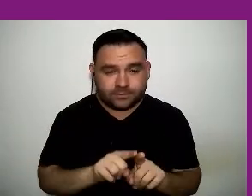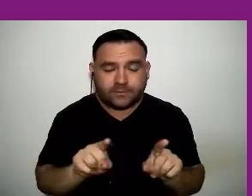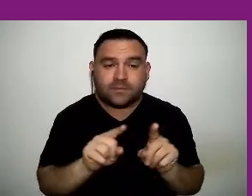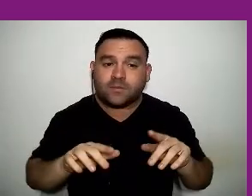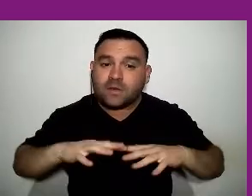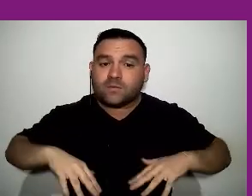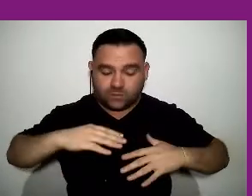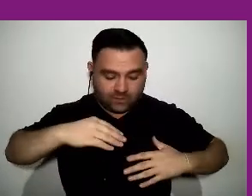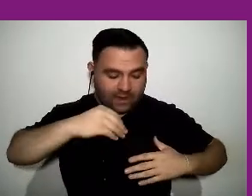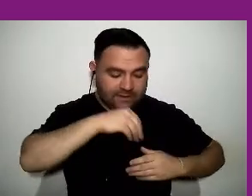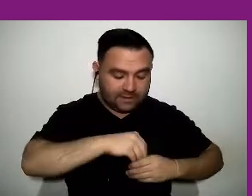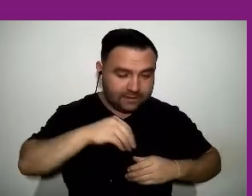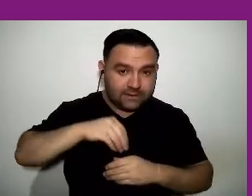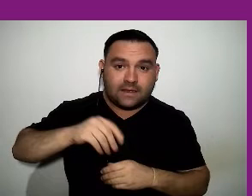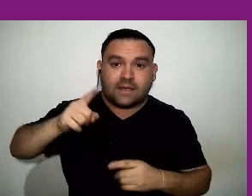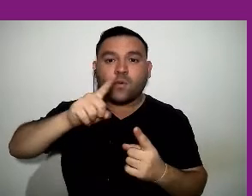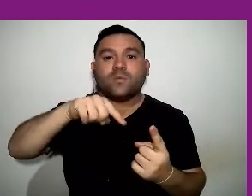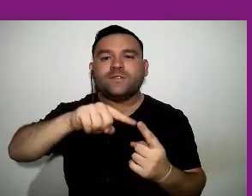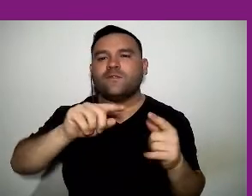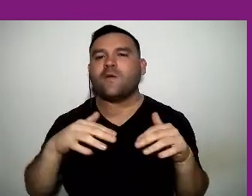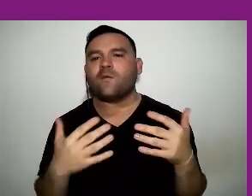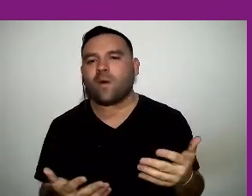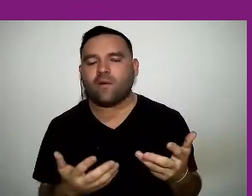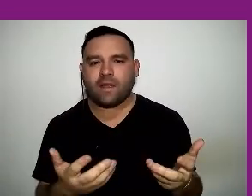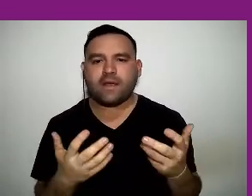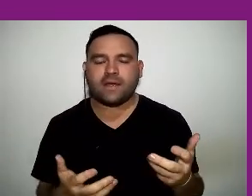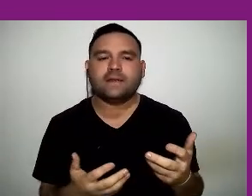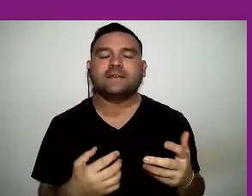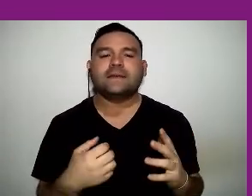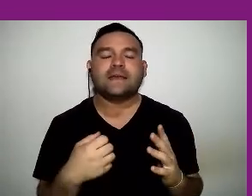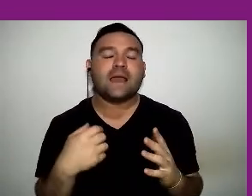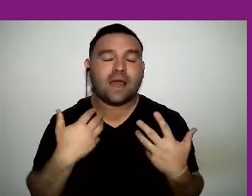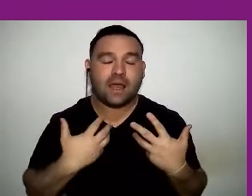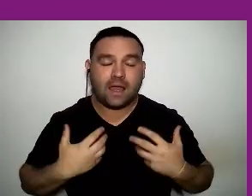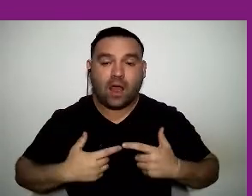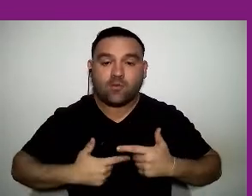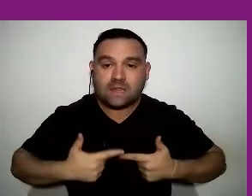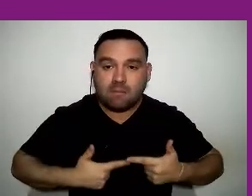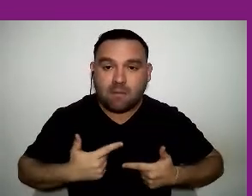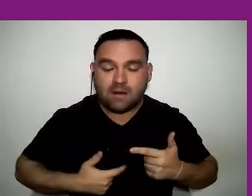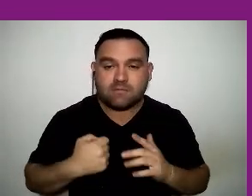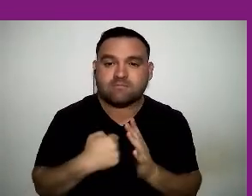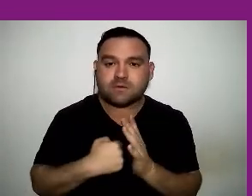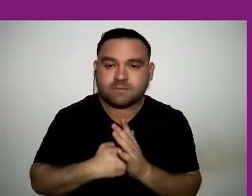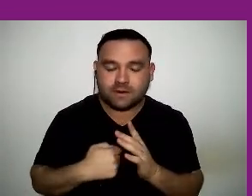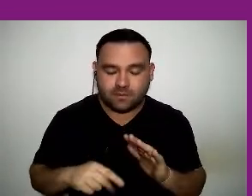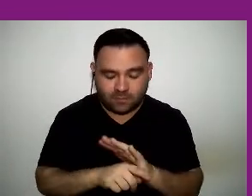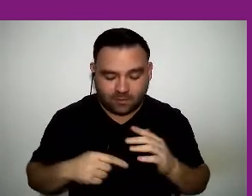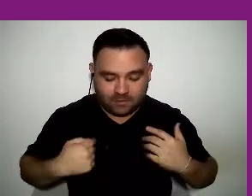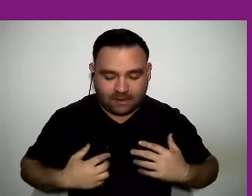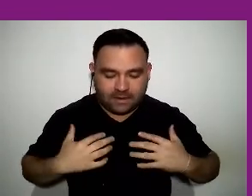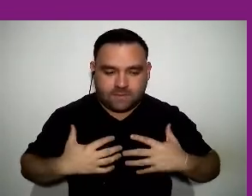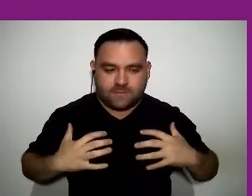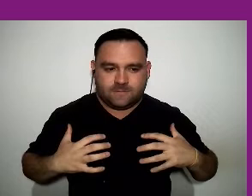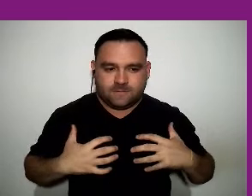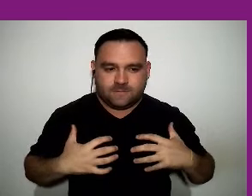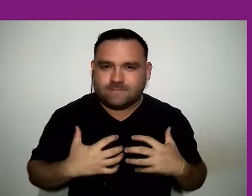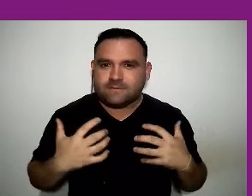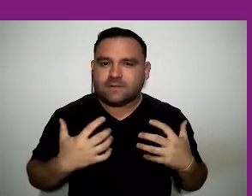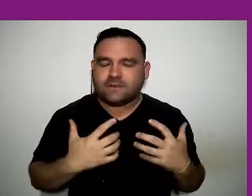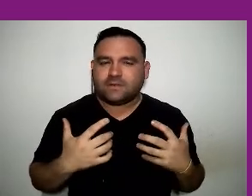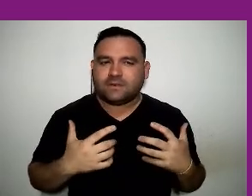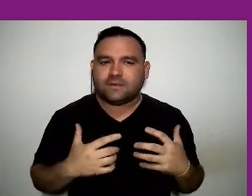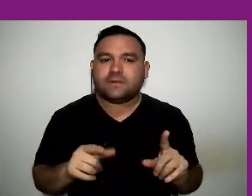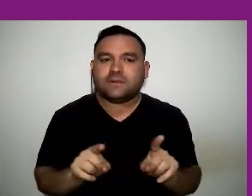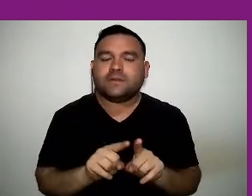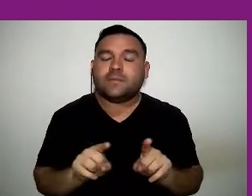nessa área é com o intuito de você diminuir o estresse pulmonar, que é a pressão transpulmonar durante a ventilação com volume